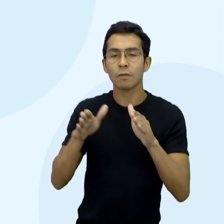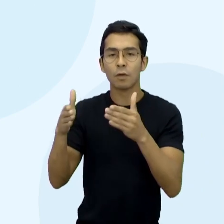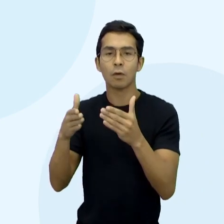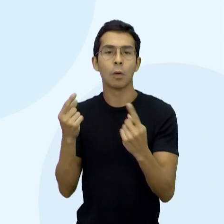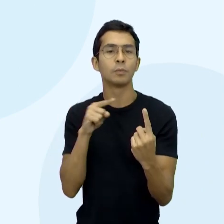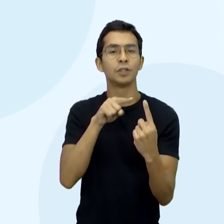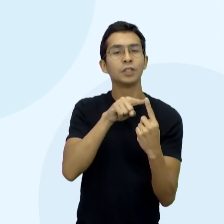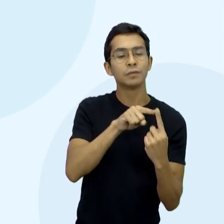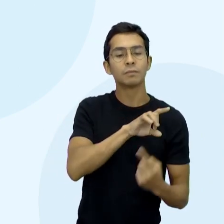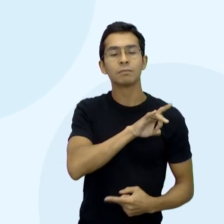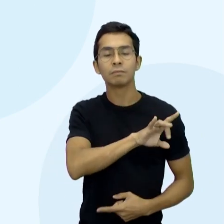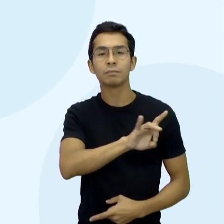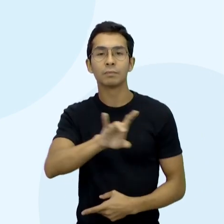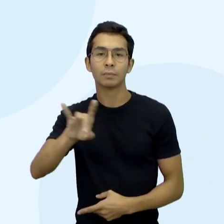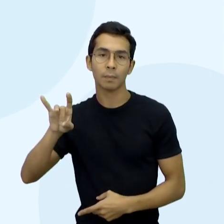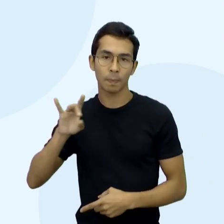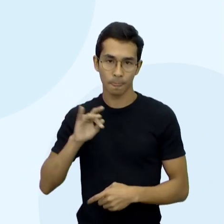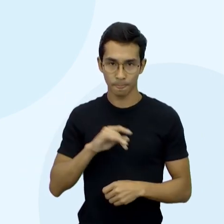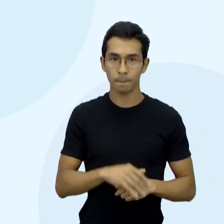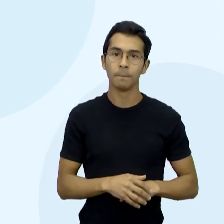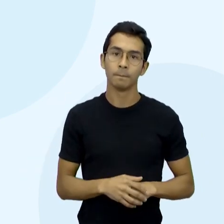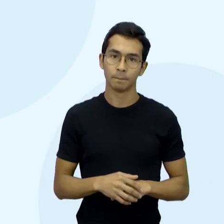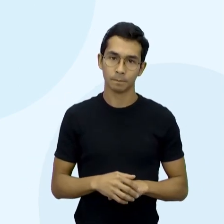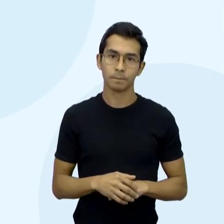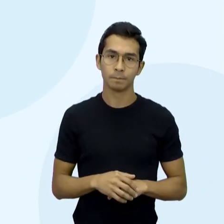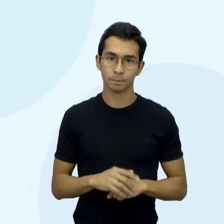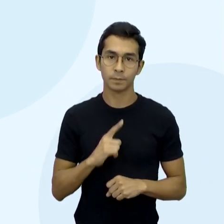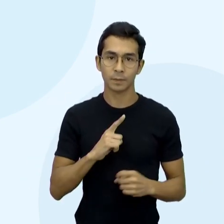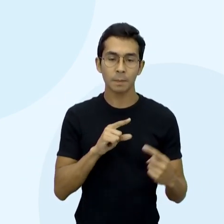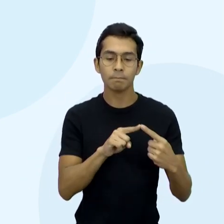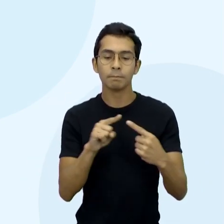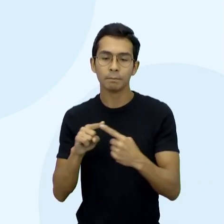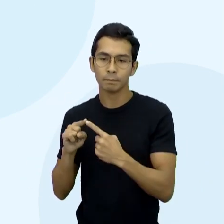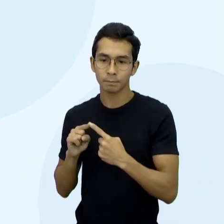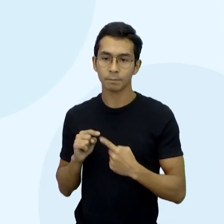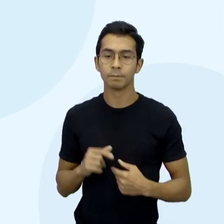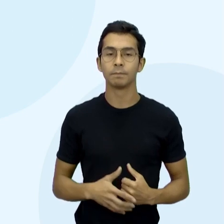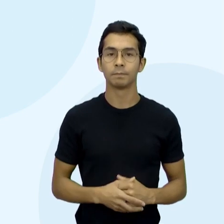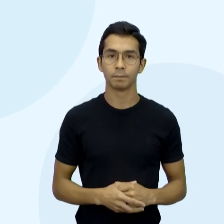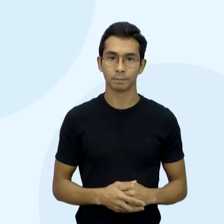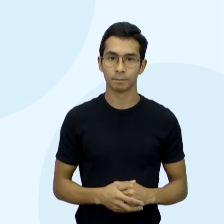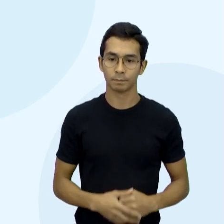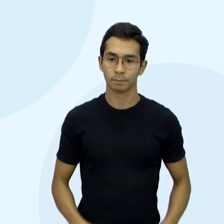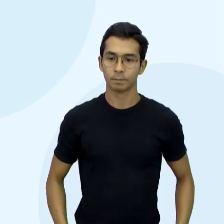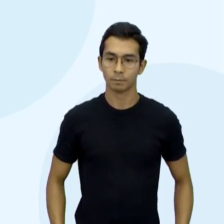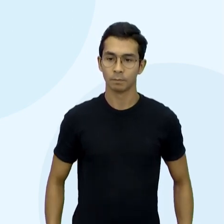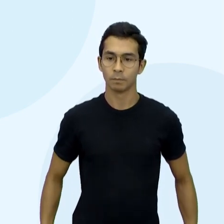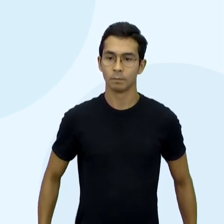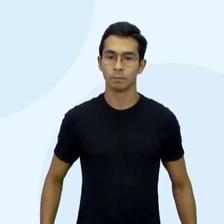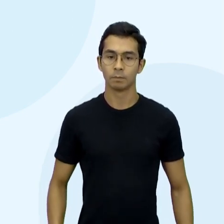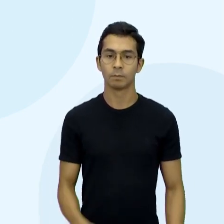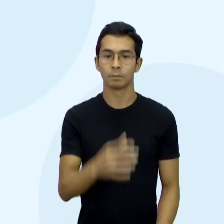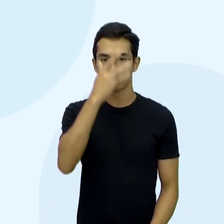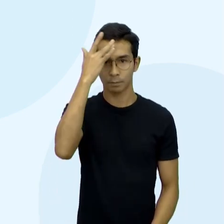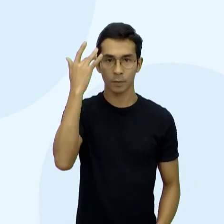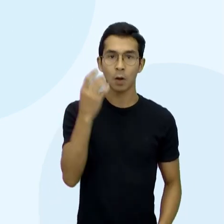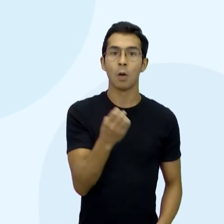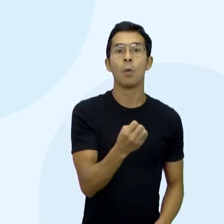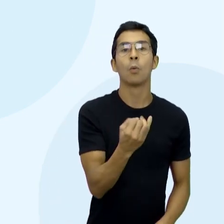exato que consome um tipo de produto específico. O número de pessoas que comprou algo por causa da indicação